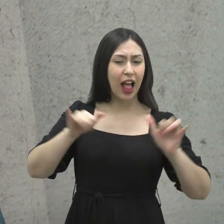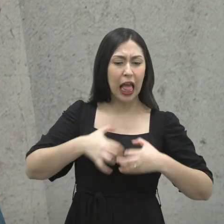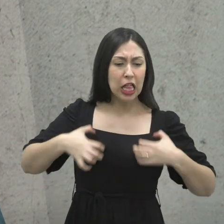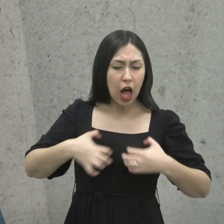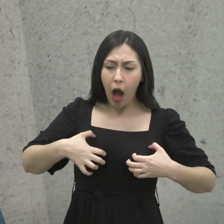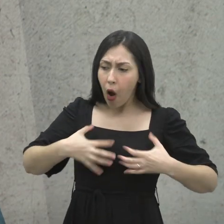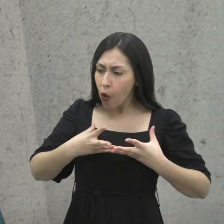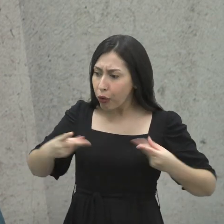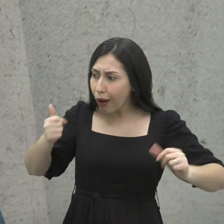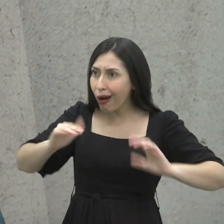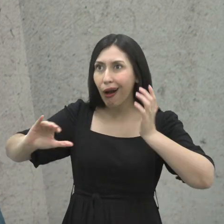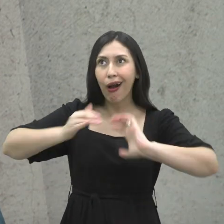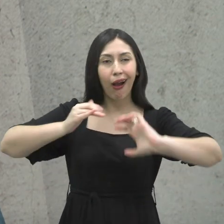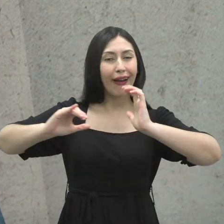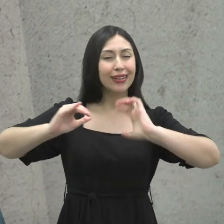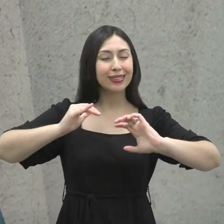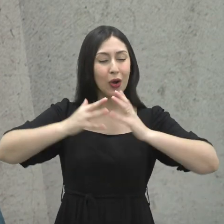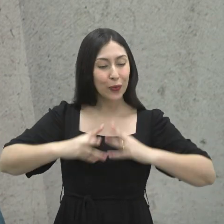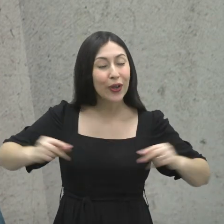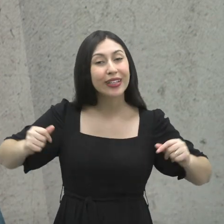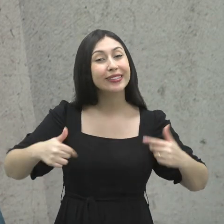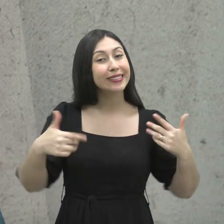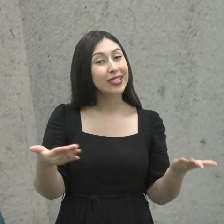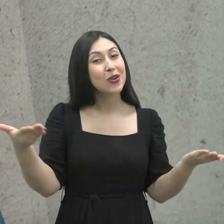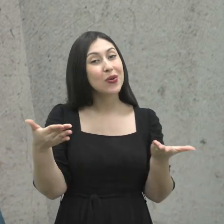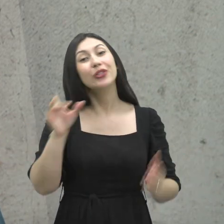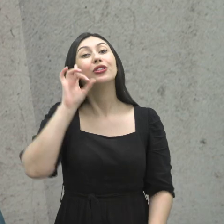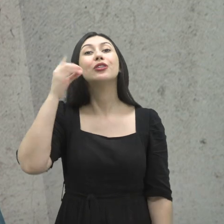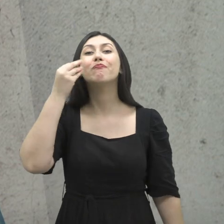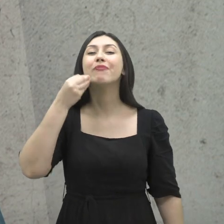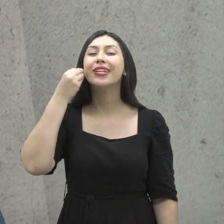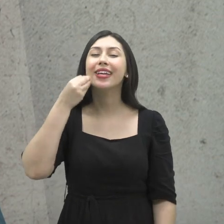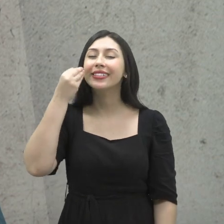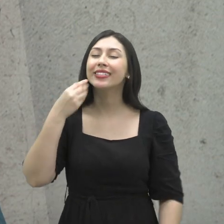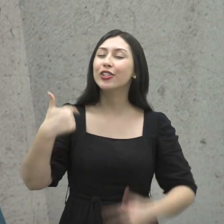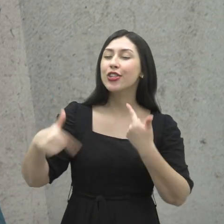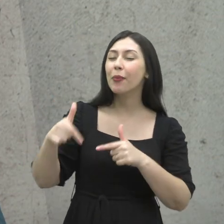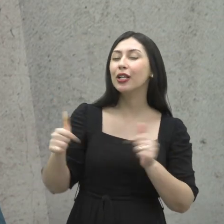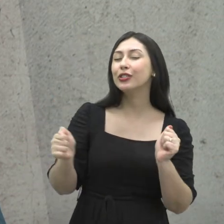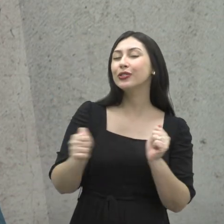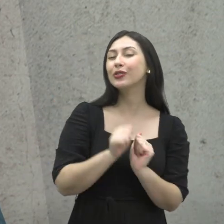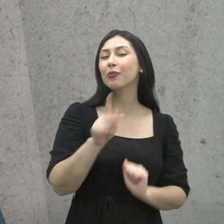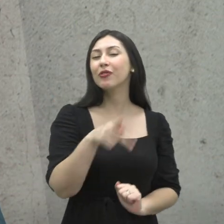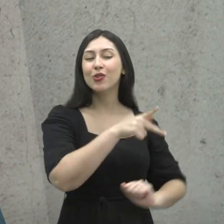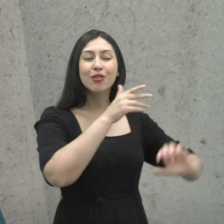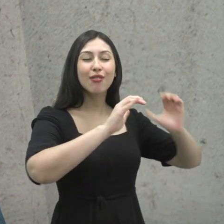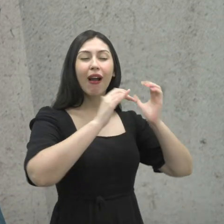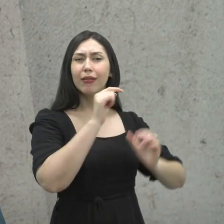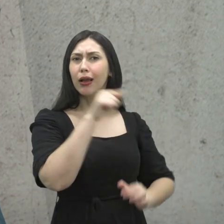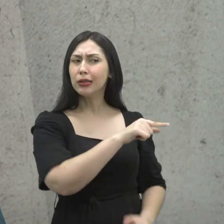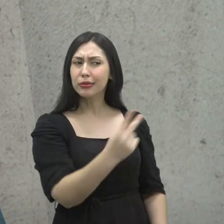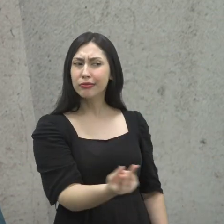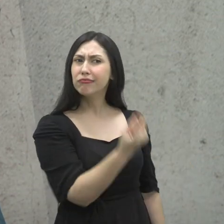males espanta"? Pois é, o Job do Dia de hoje vai ser com um professor de canto. Será que é uma área